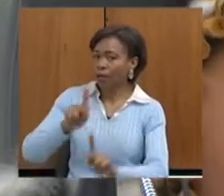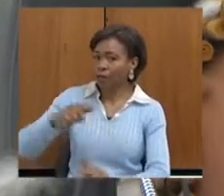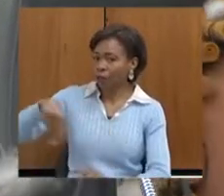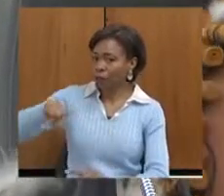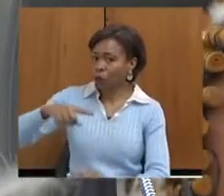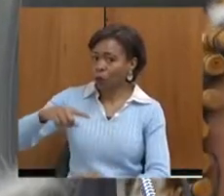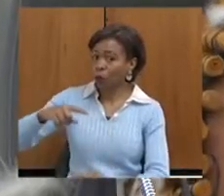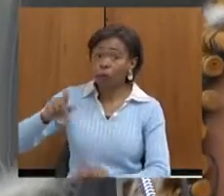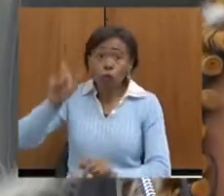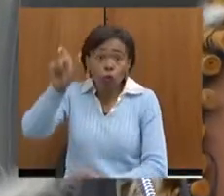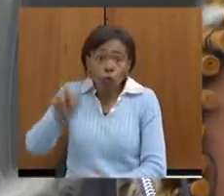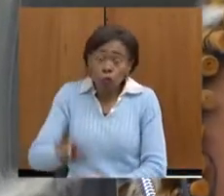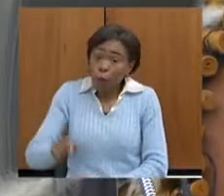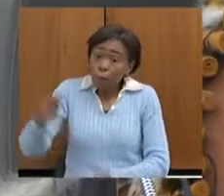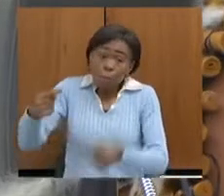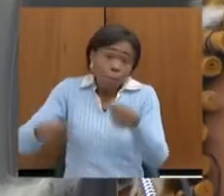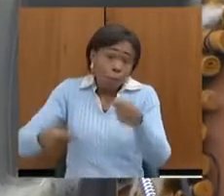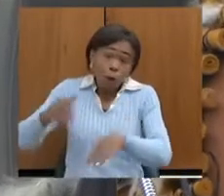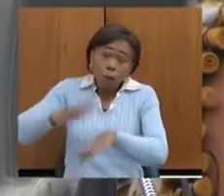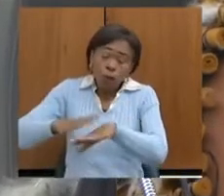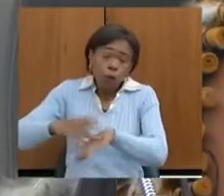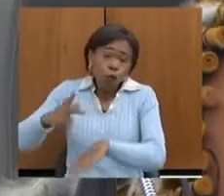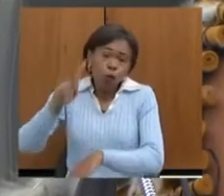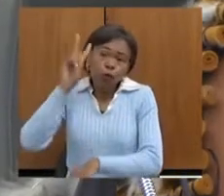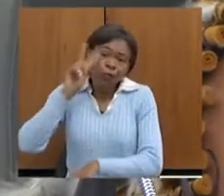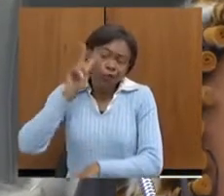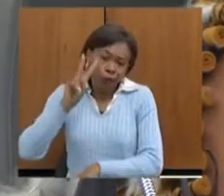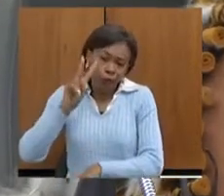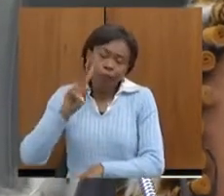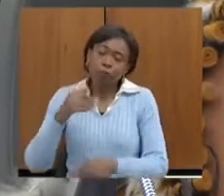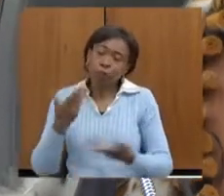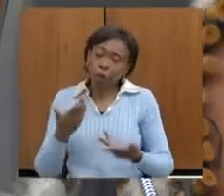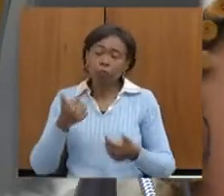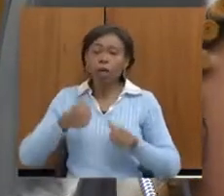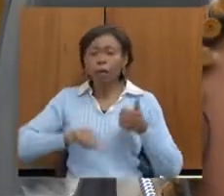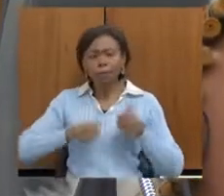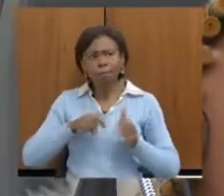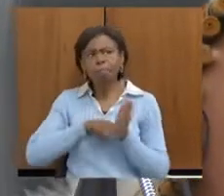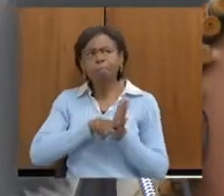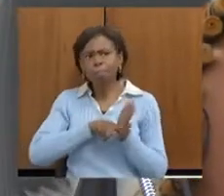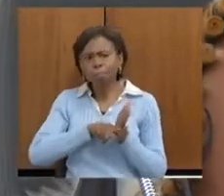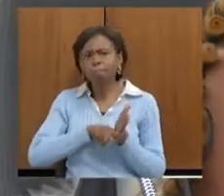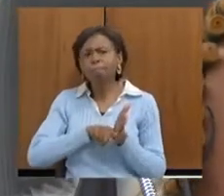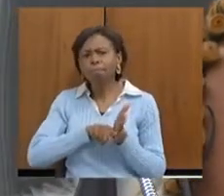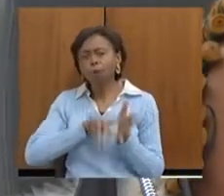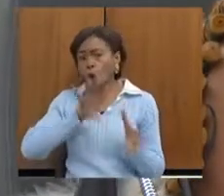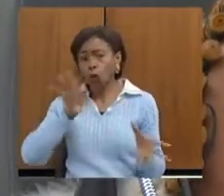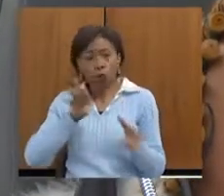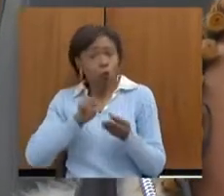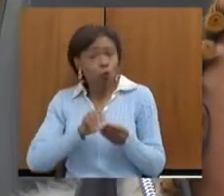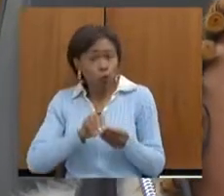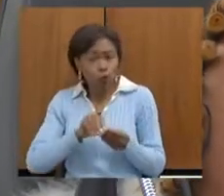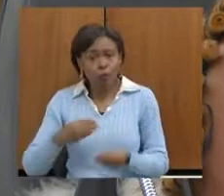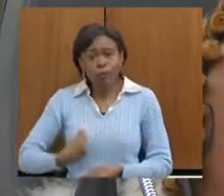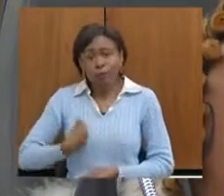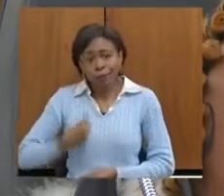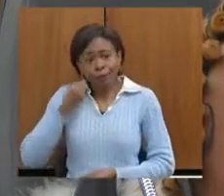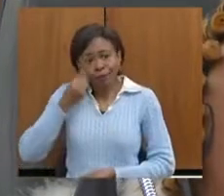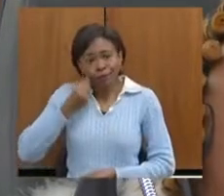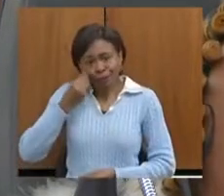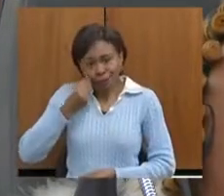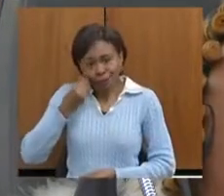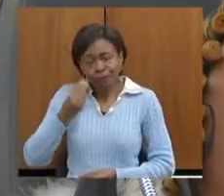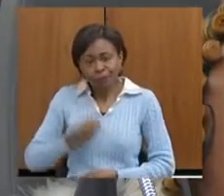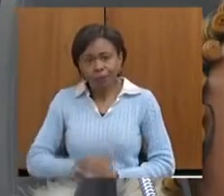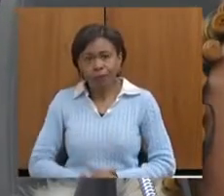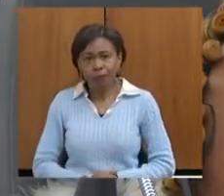dele então essa é uma afirmação dessa análise que é basicamente um resumo do que nós estamos vivendo aí